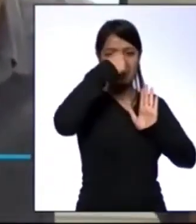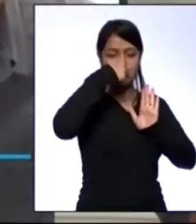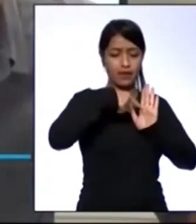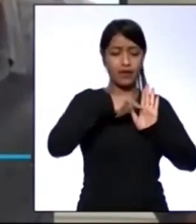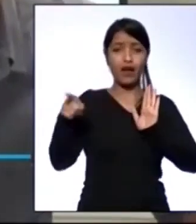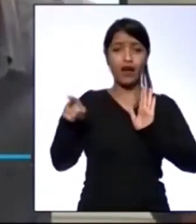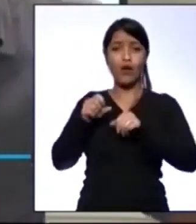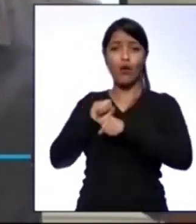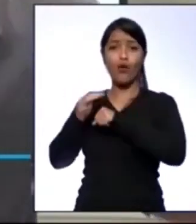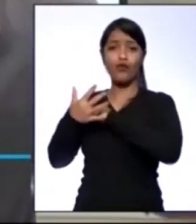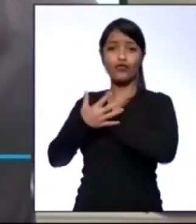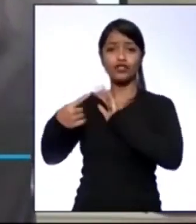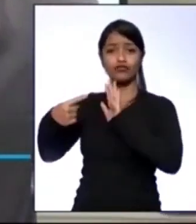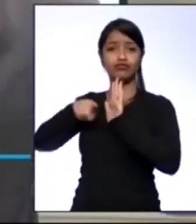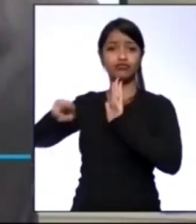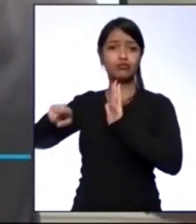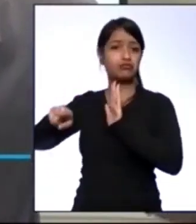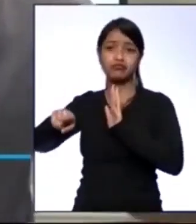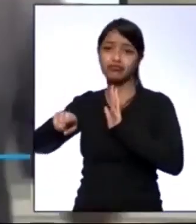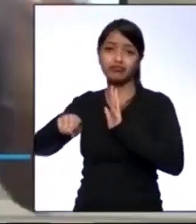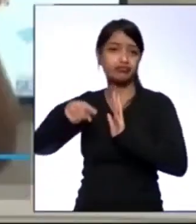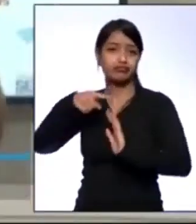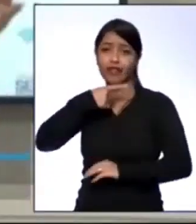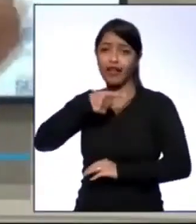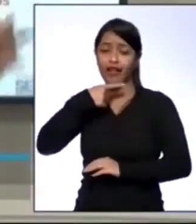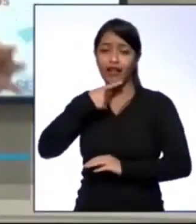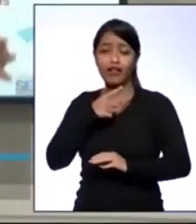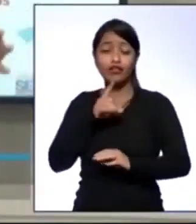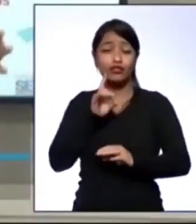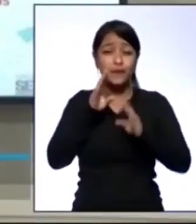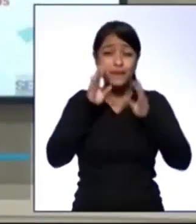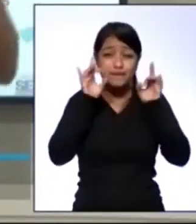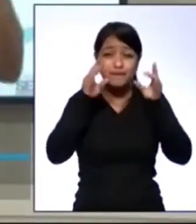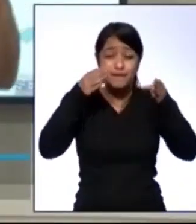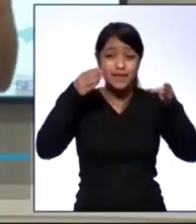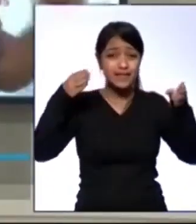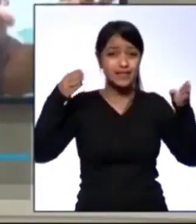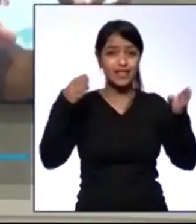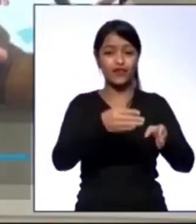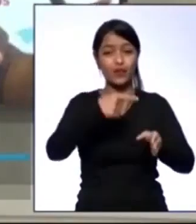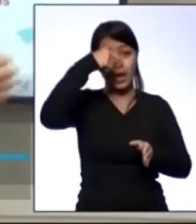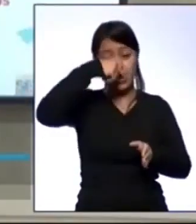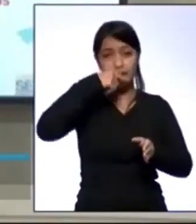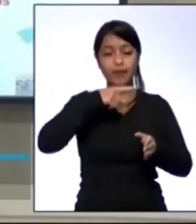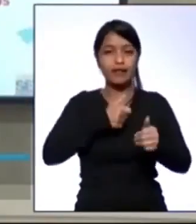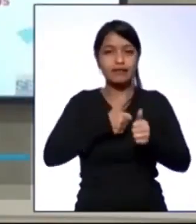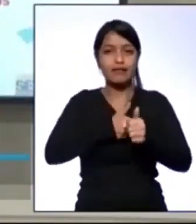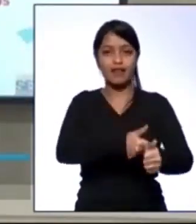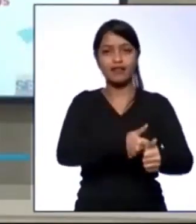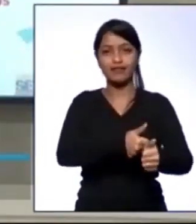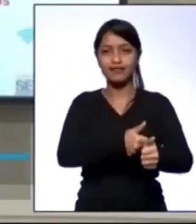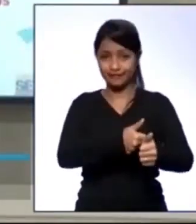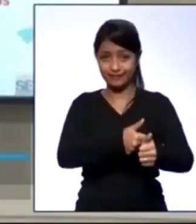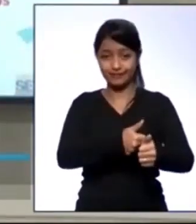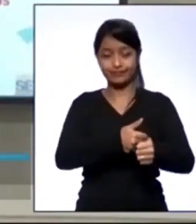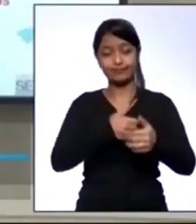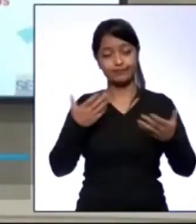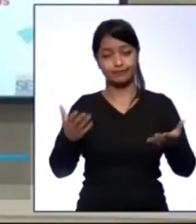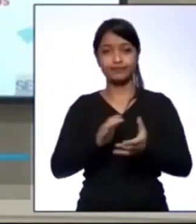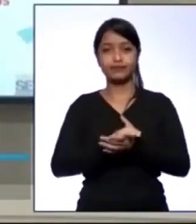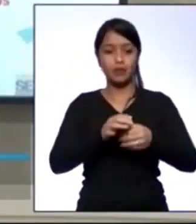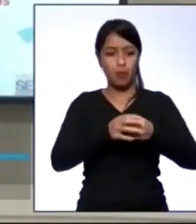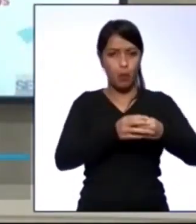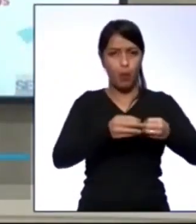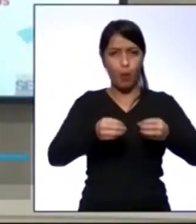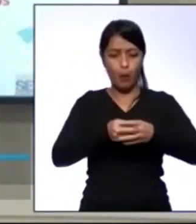o Covid-19. Entende? Ele é específico. Então é teleguiado. A população